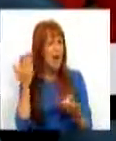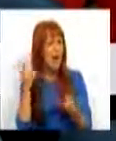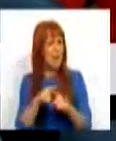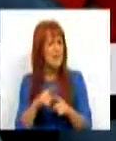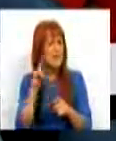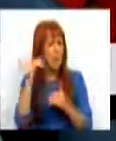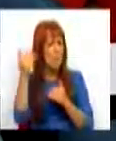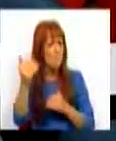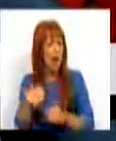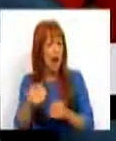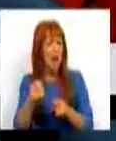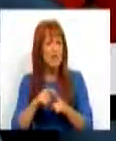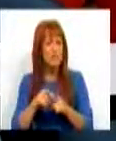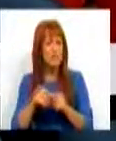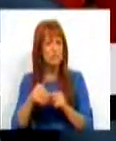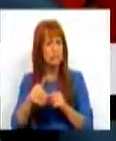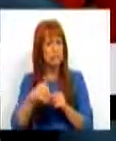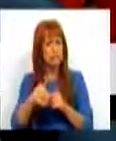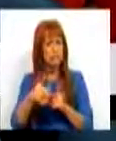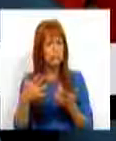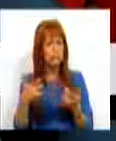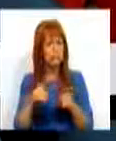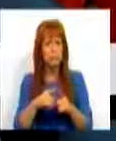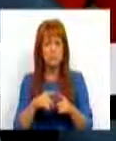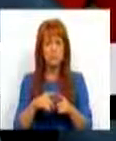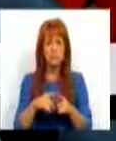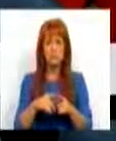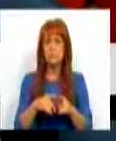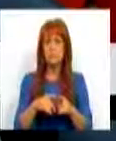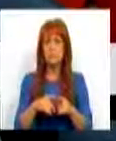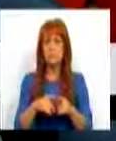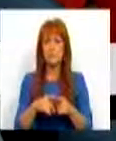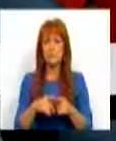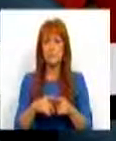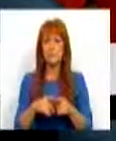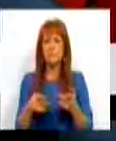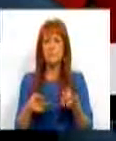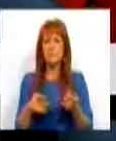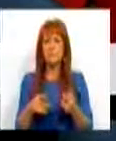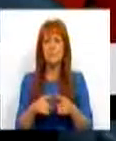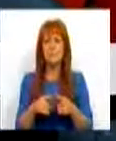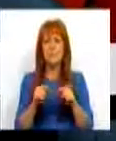desfecho destas situações e até com as suas vidas.